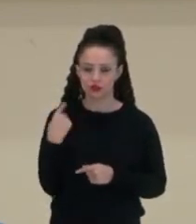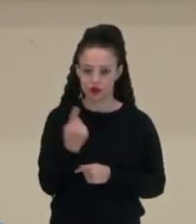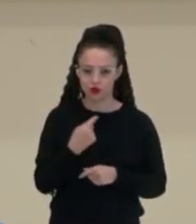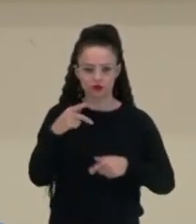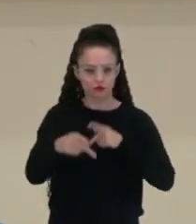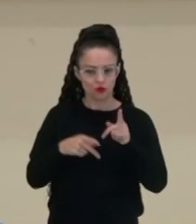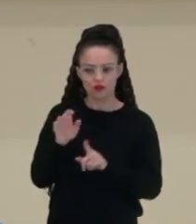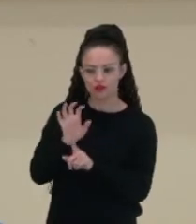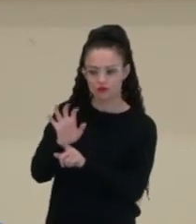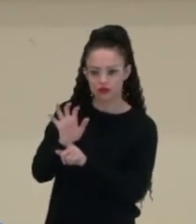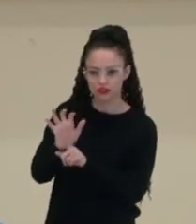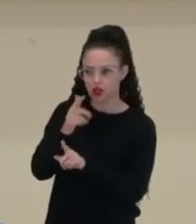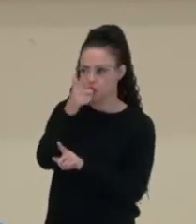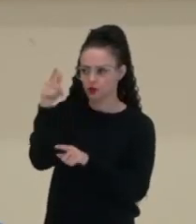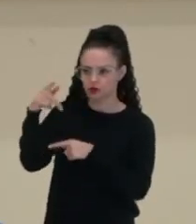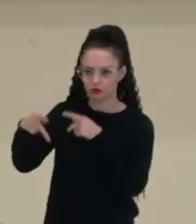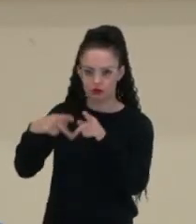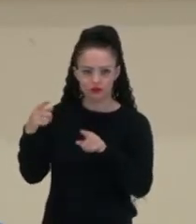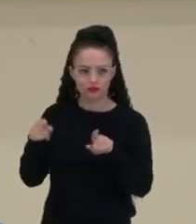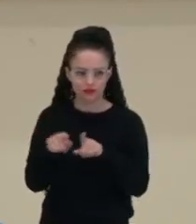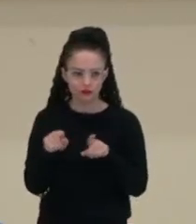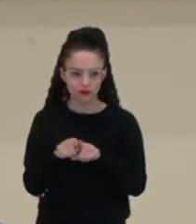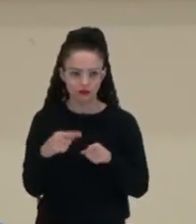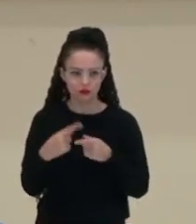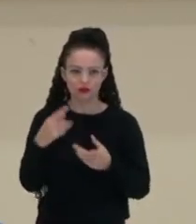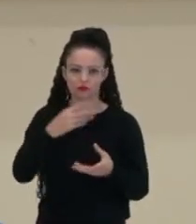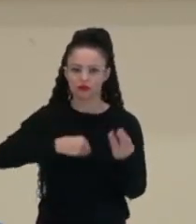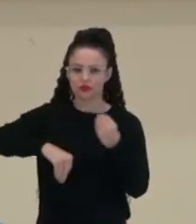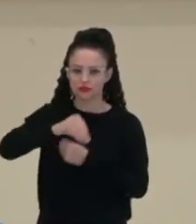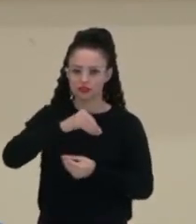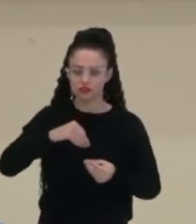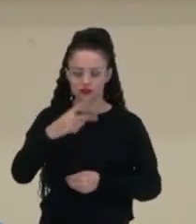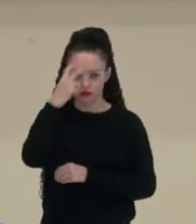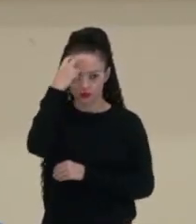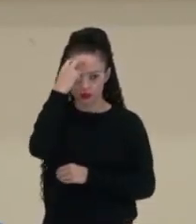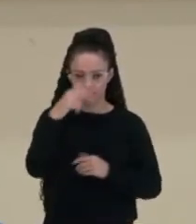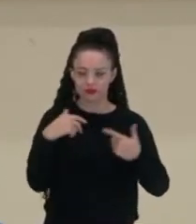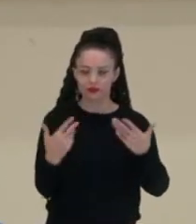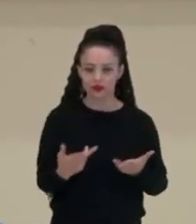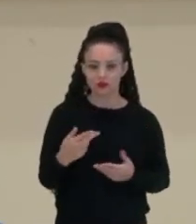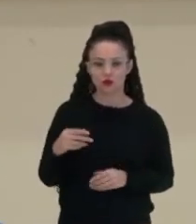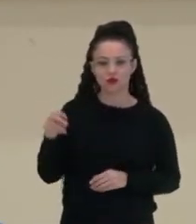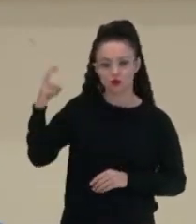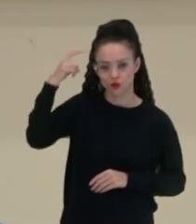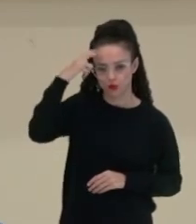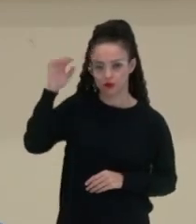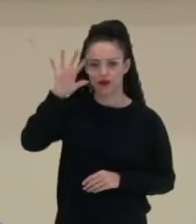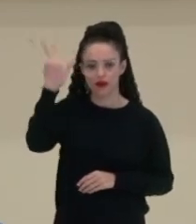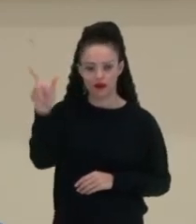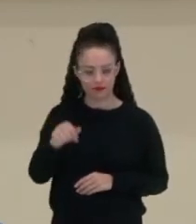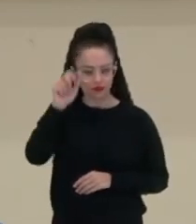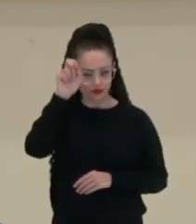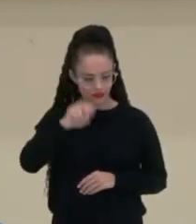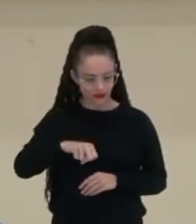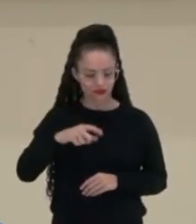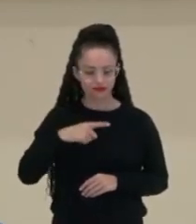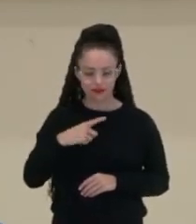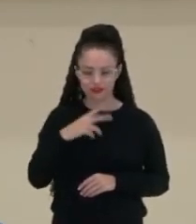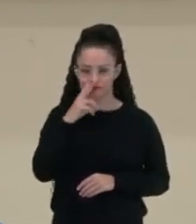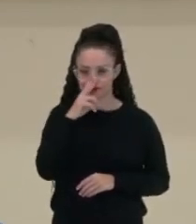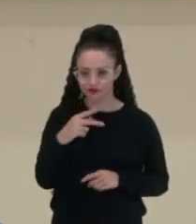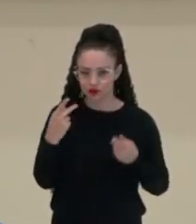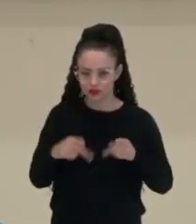também influencia outros, né? Porque assim, a gente tem essa miscigenação cultural. Então, a cultura afro, sim, tem suas raízes